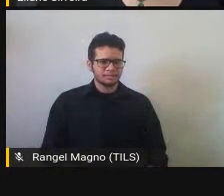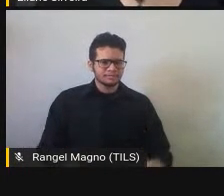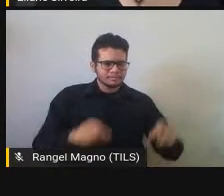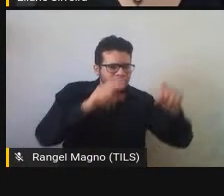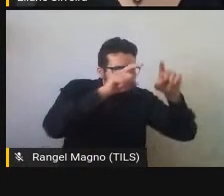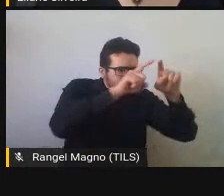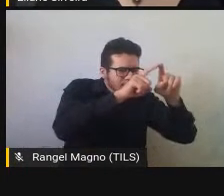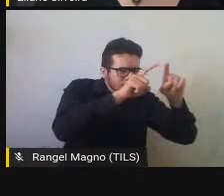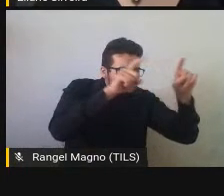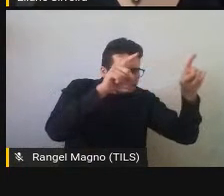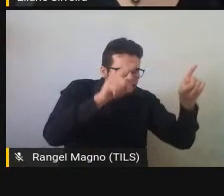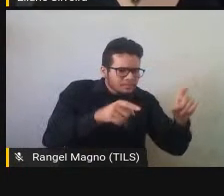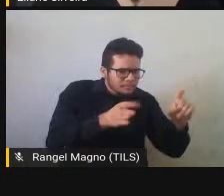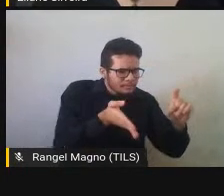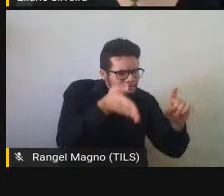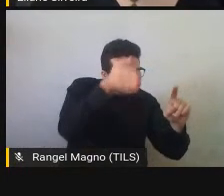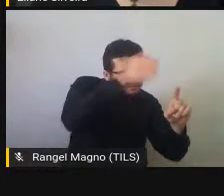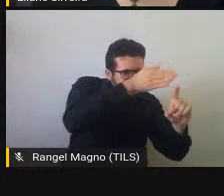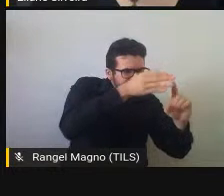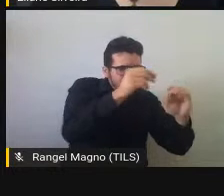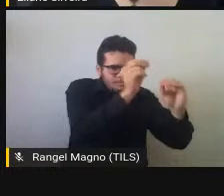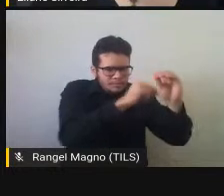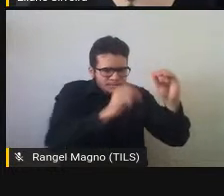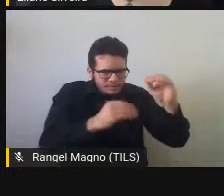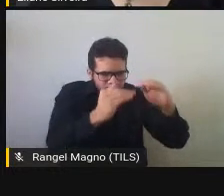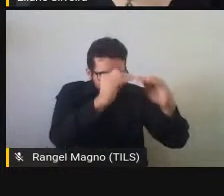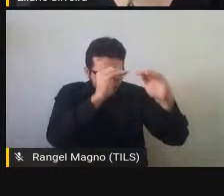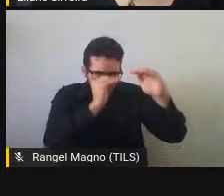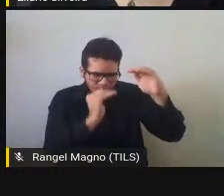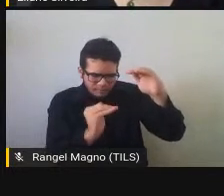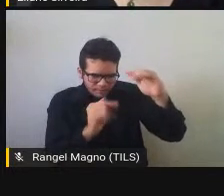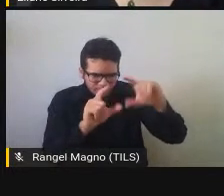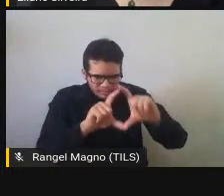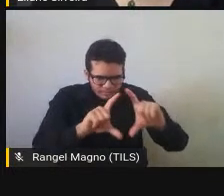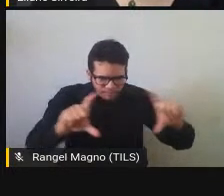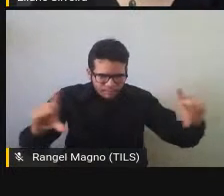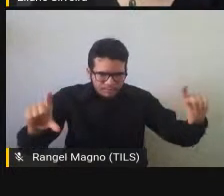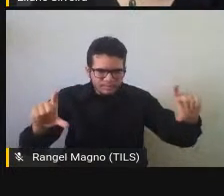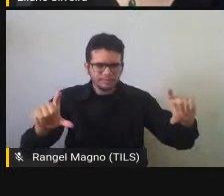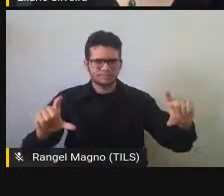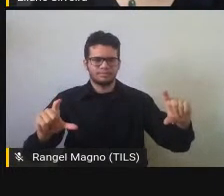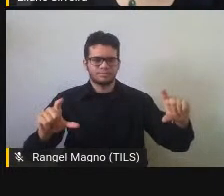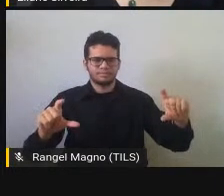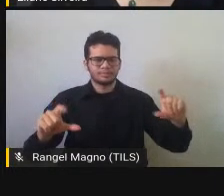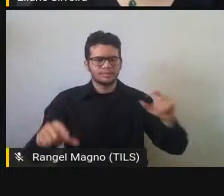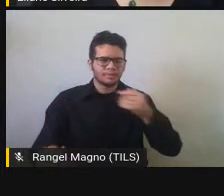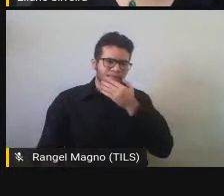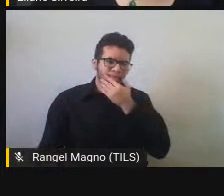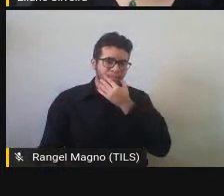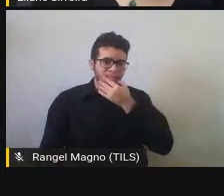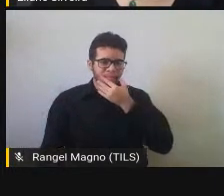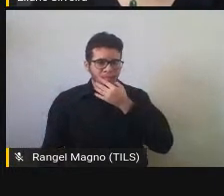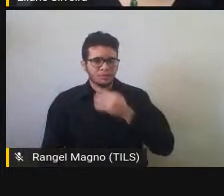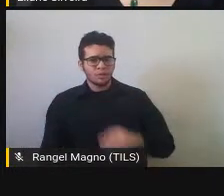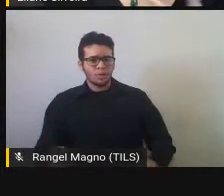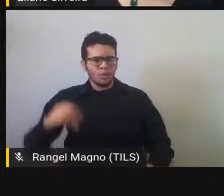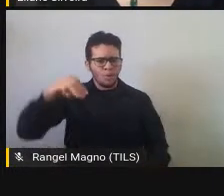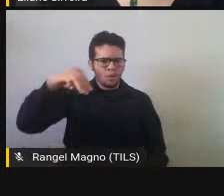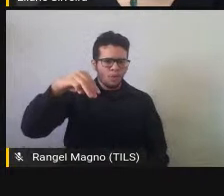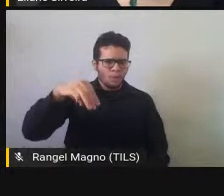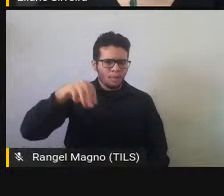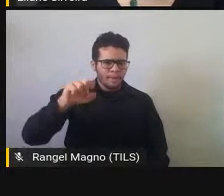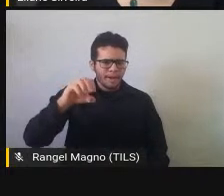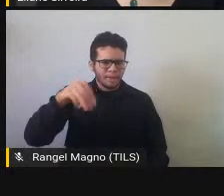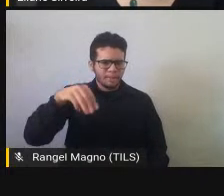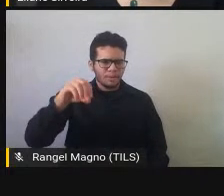eu transcrivi logo abaixo então a respeito de dizer que o memoir vem do